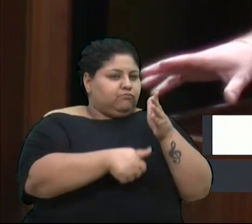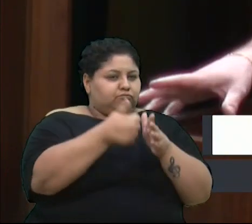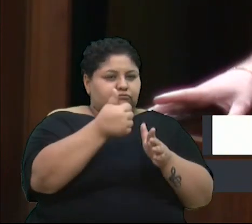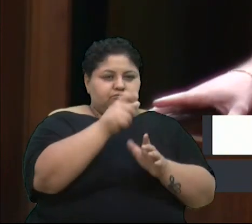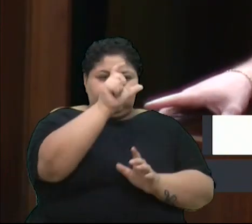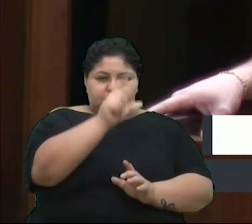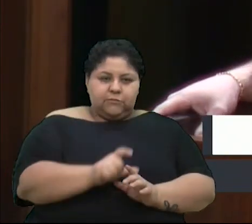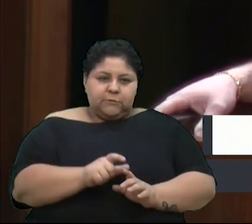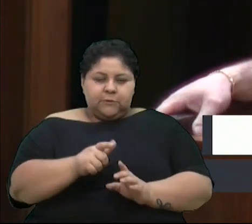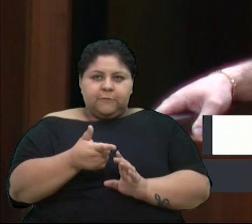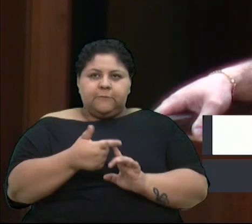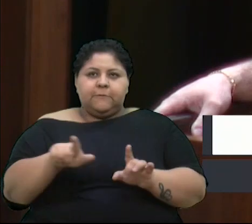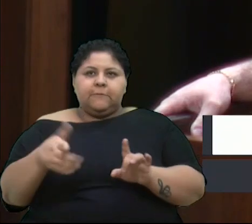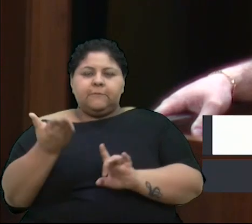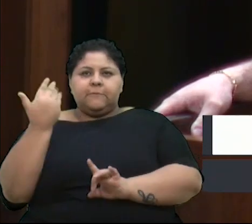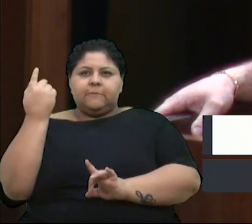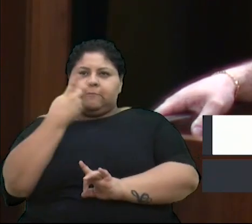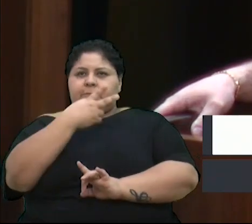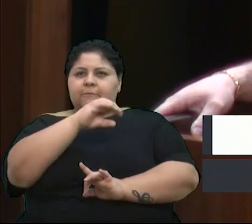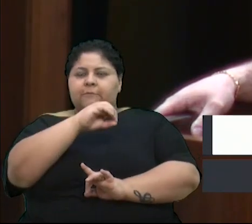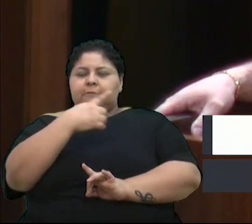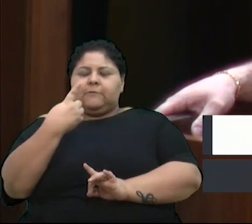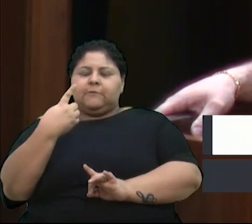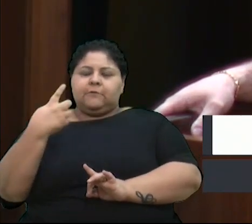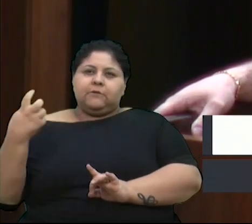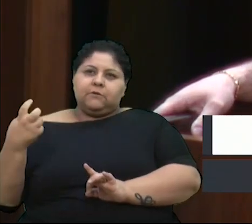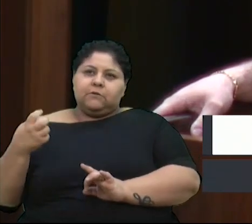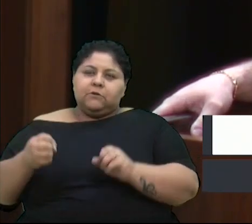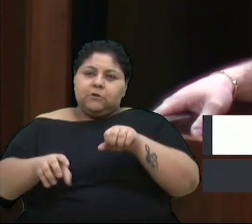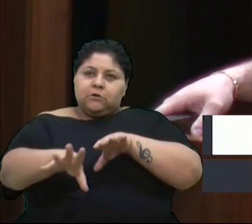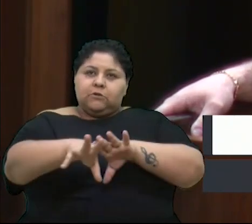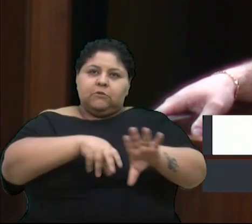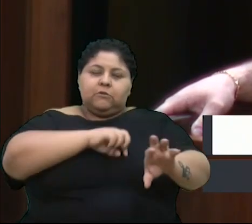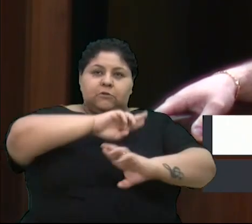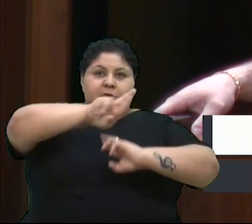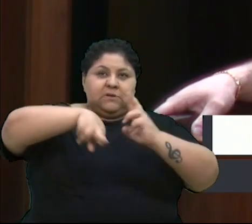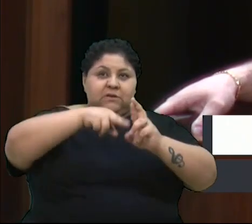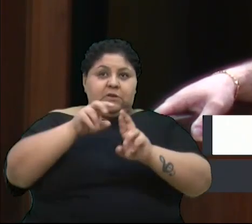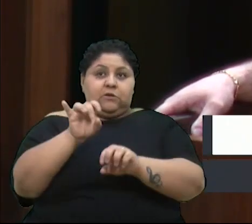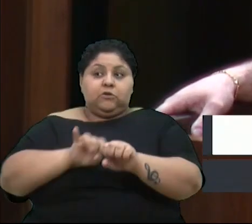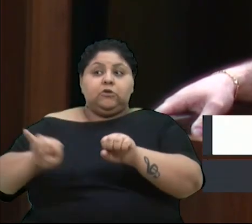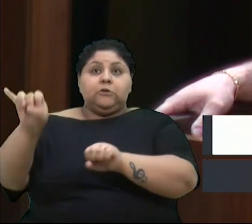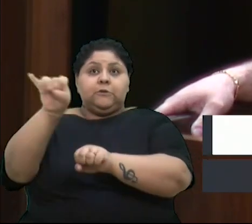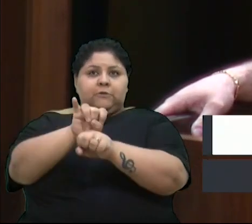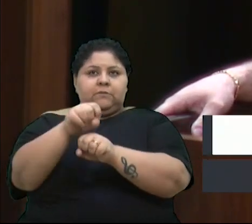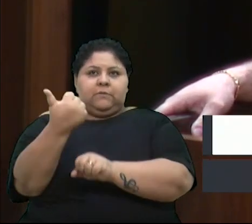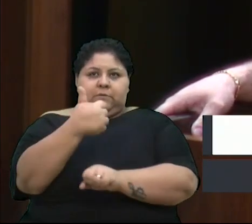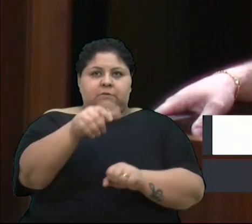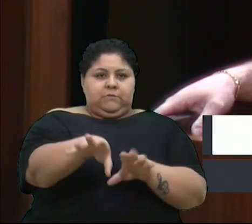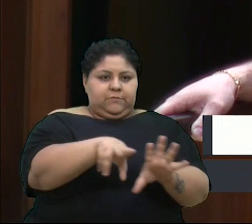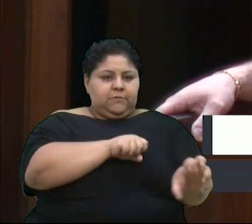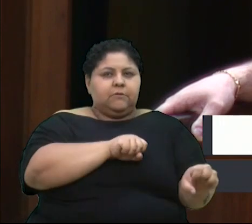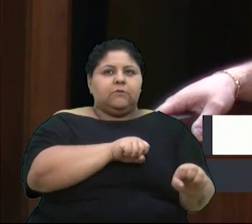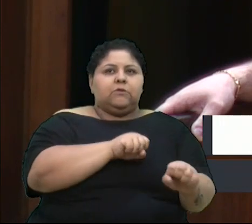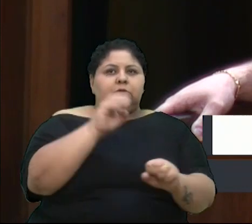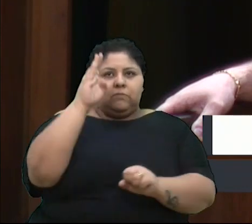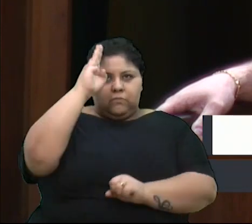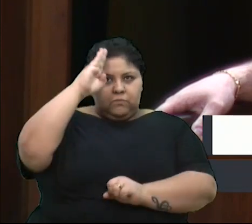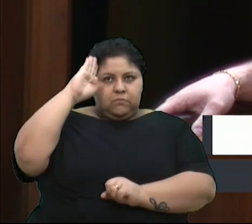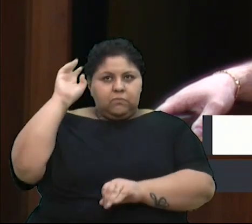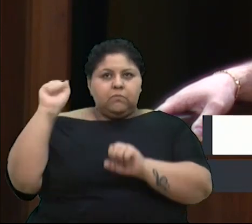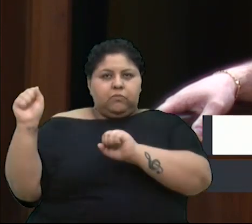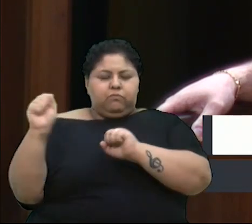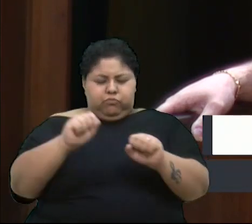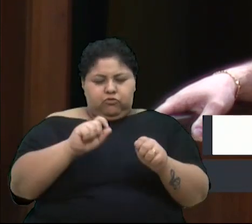mas desde 2015 sou formado em Relações Internacionais, é a minha primeira formação acadêmica, e pude fazer diversas